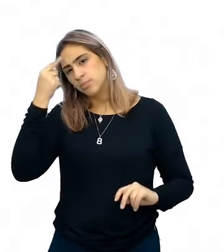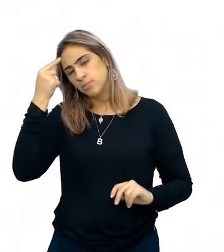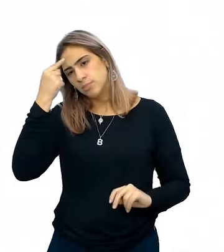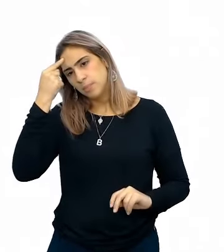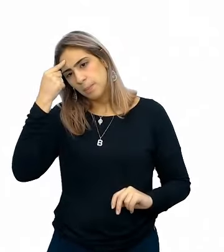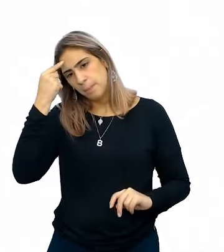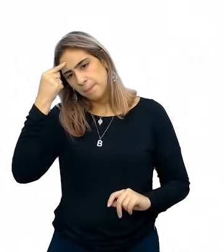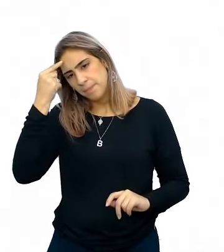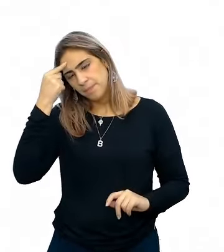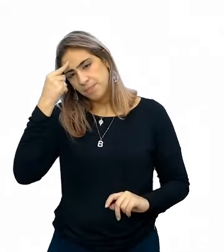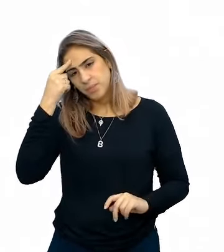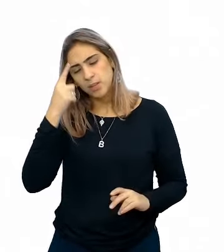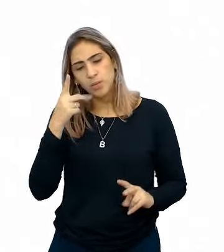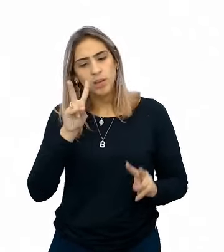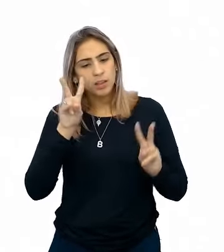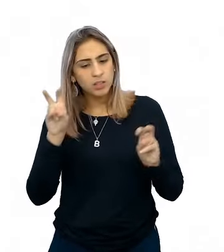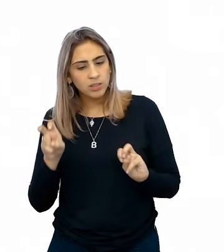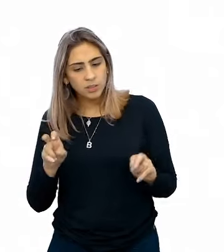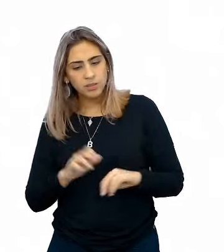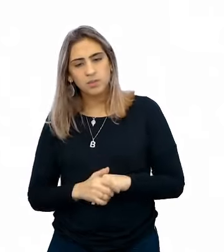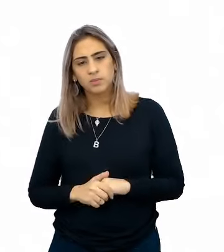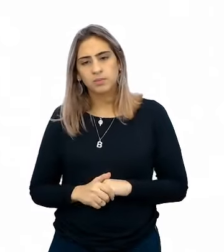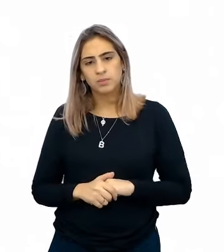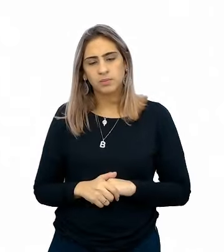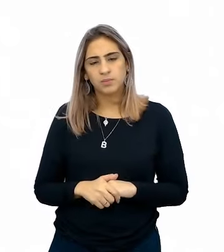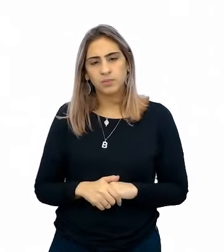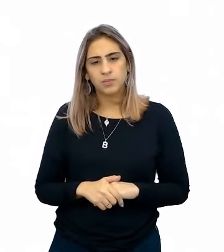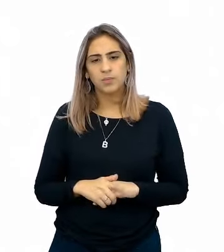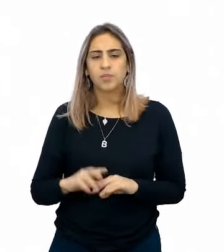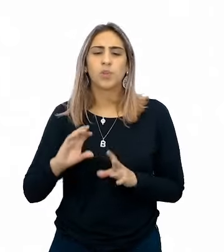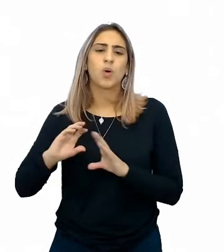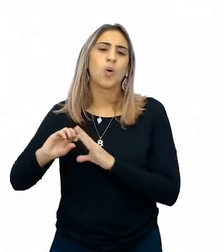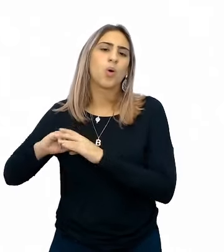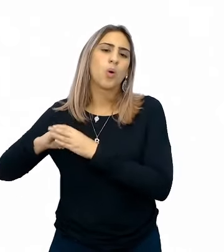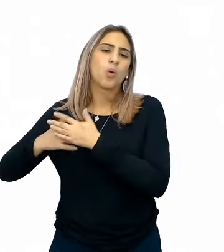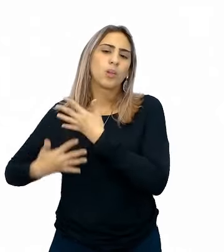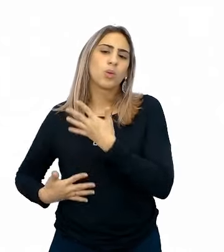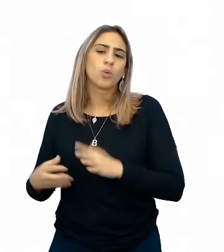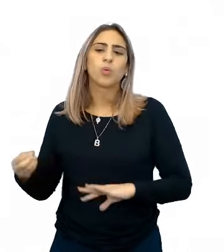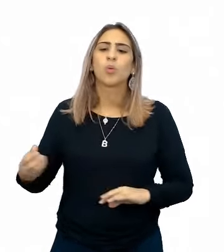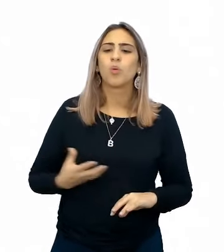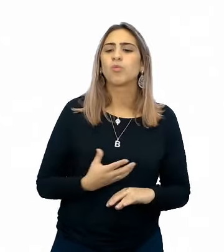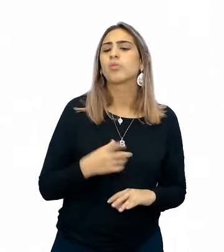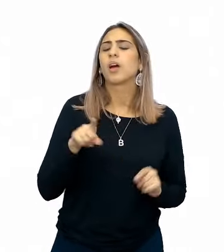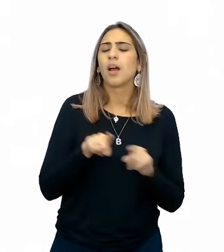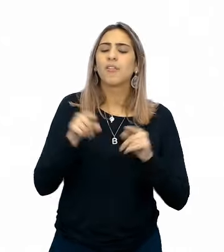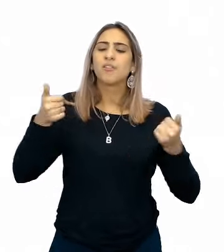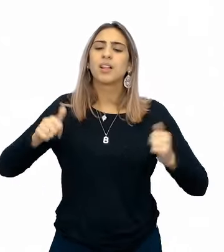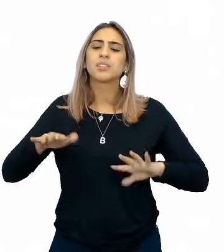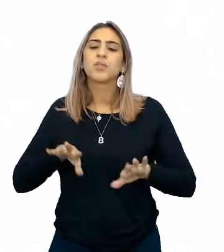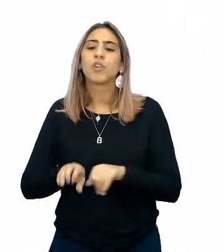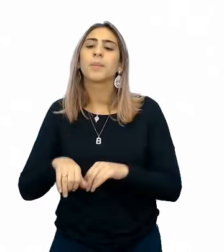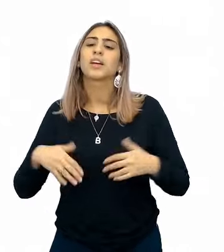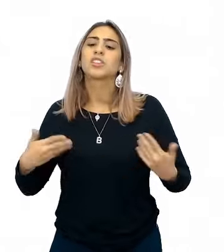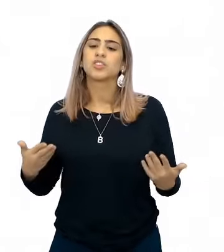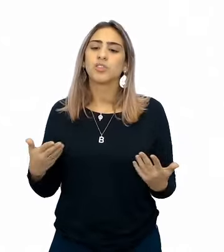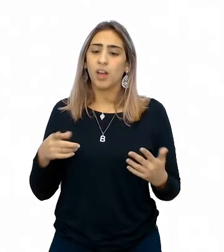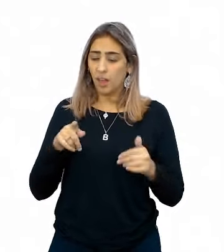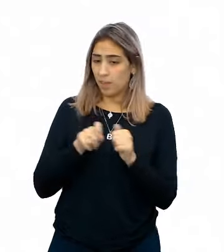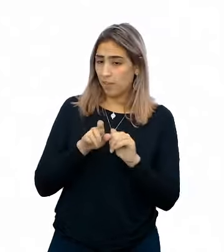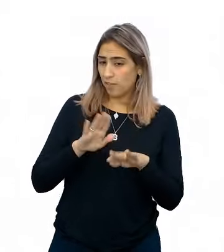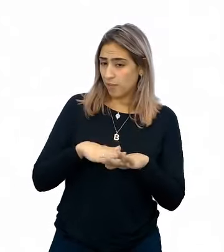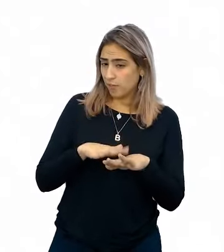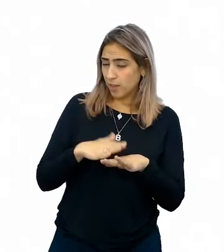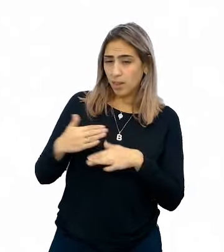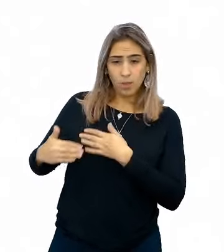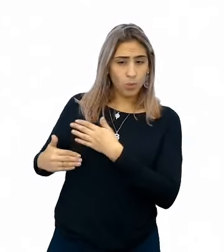numa unidade temática e num conteúdo novo. A avaliação formativa é realizada